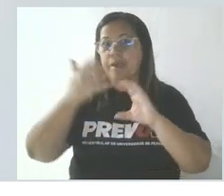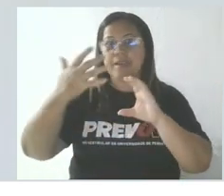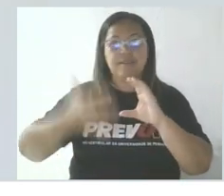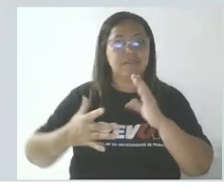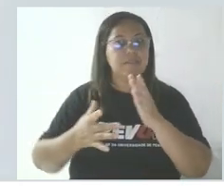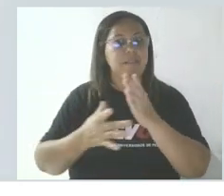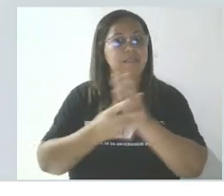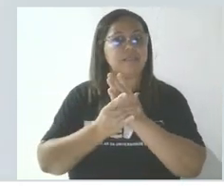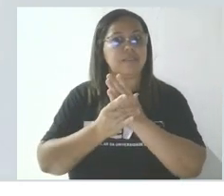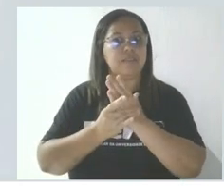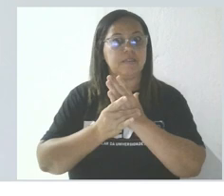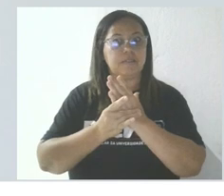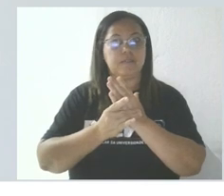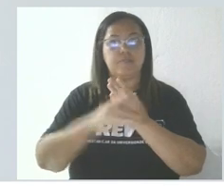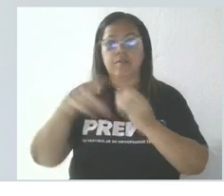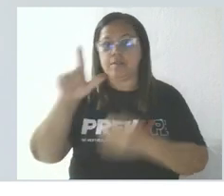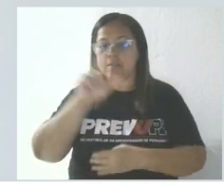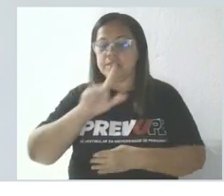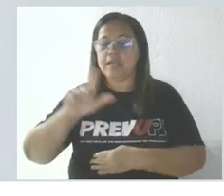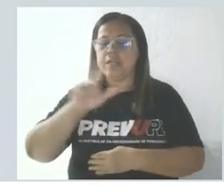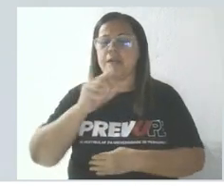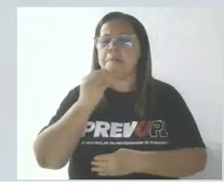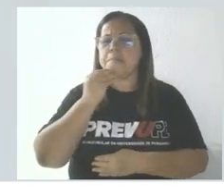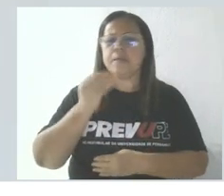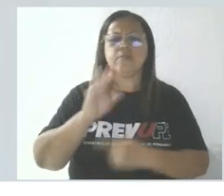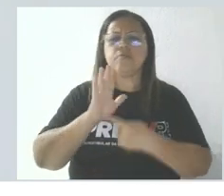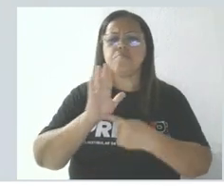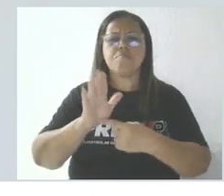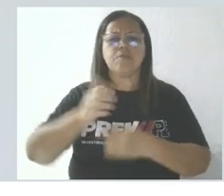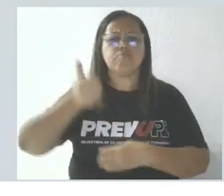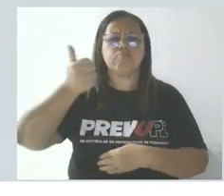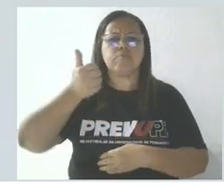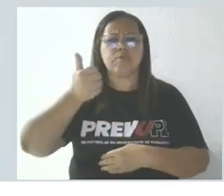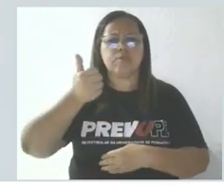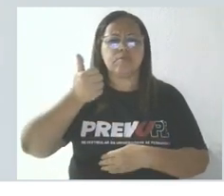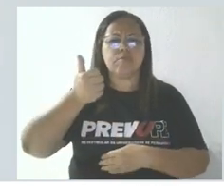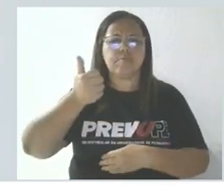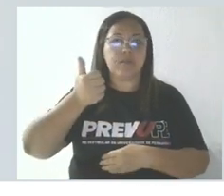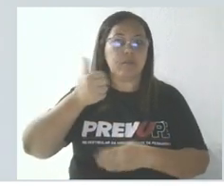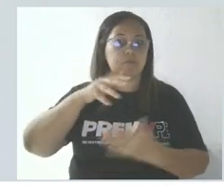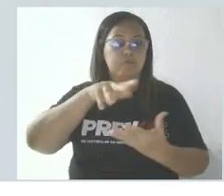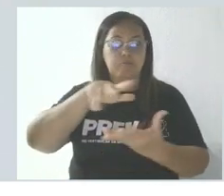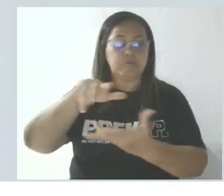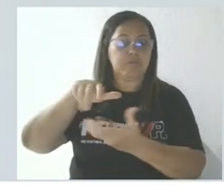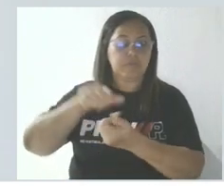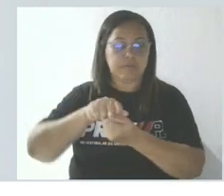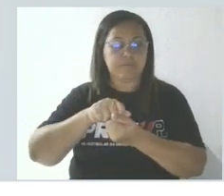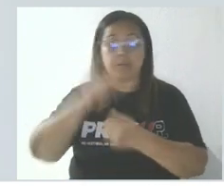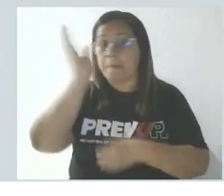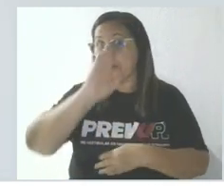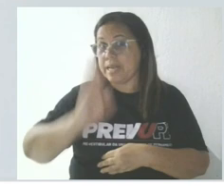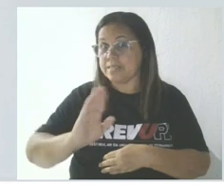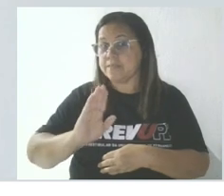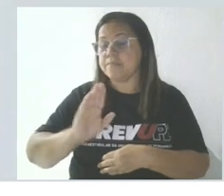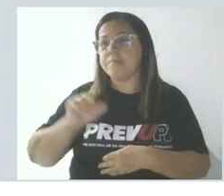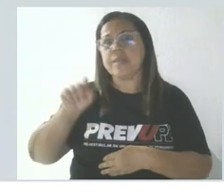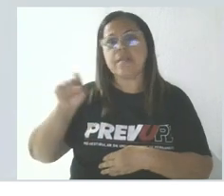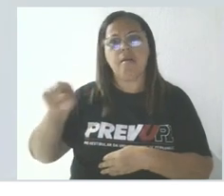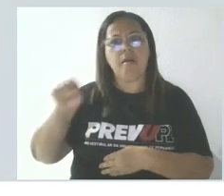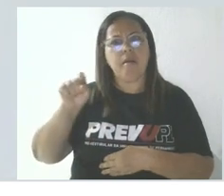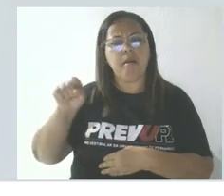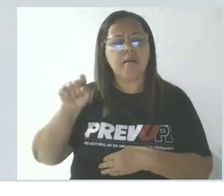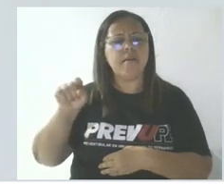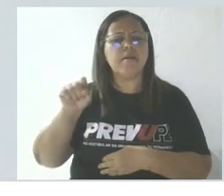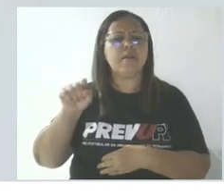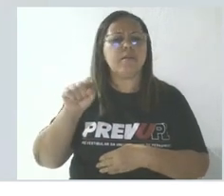Realismo literário e Machado se destacou como um de seus maiores expoentes no Brasil a contribuição de Machado de Assis para a